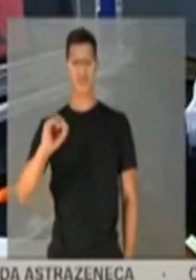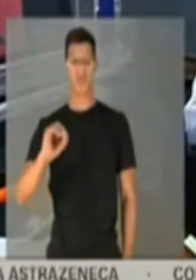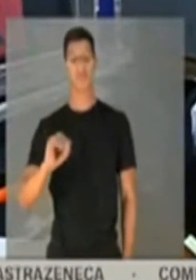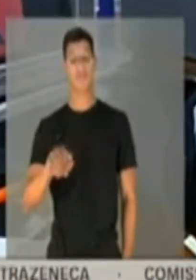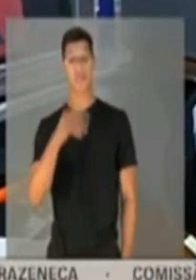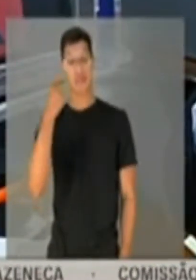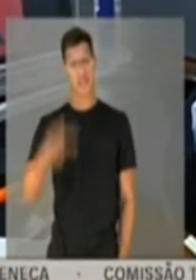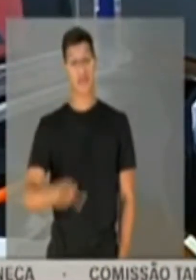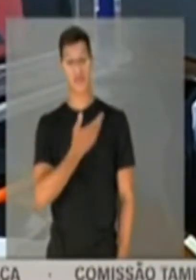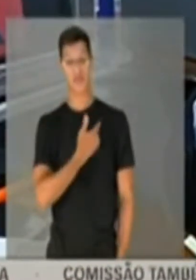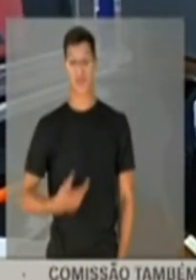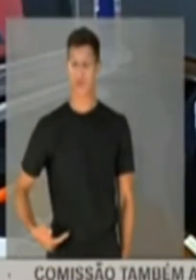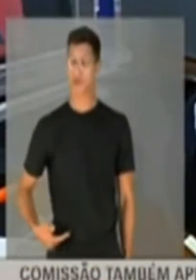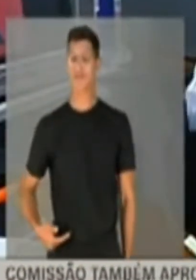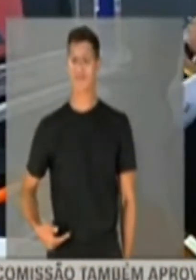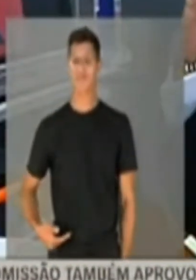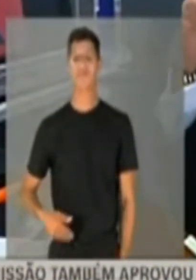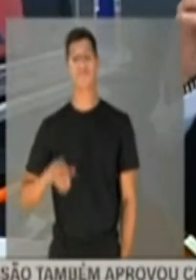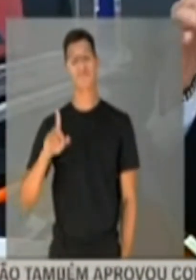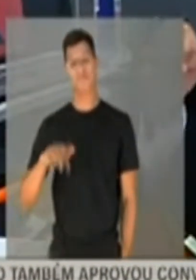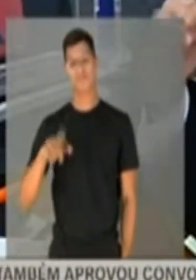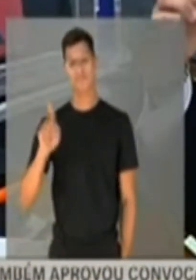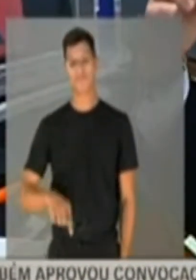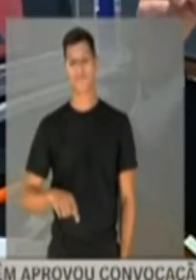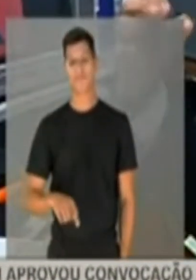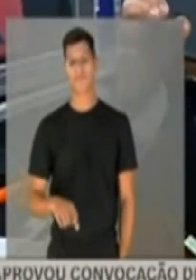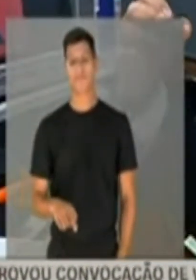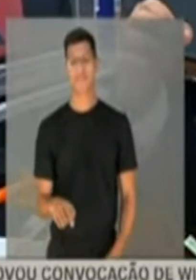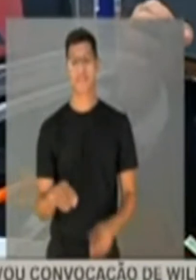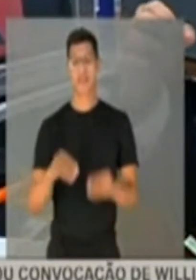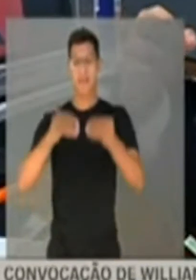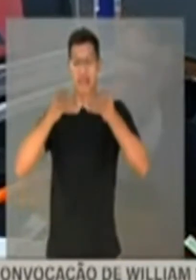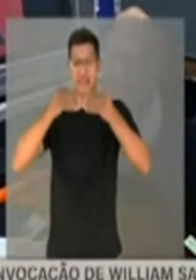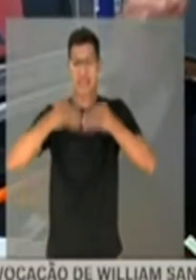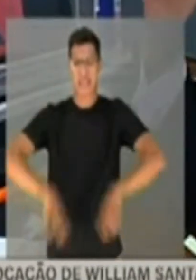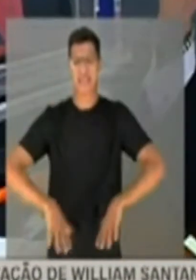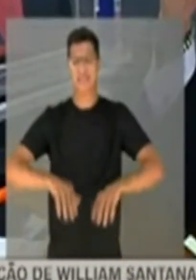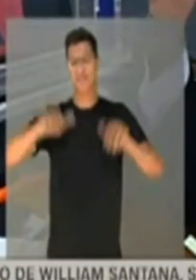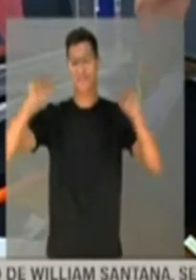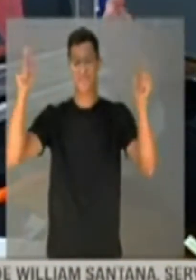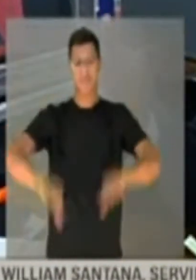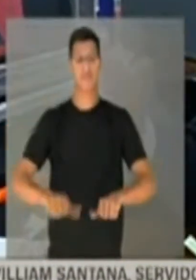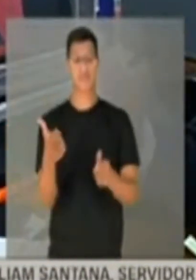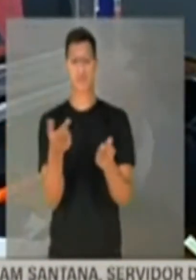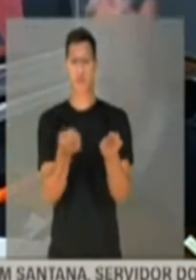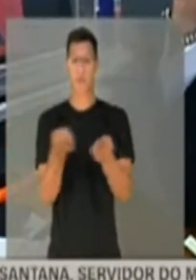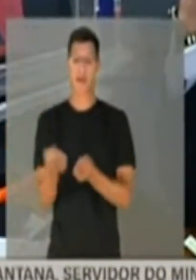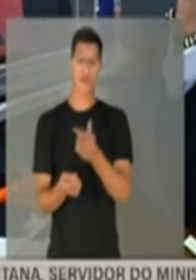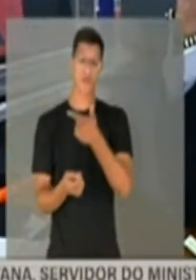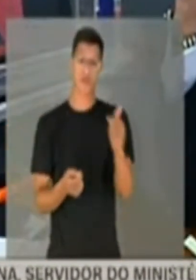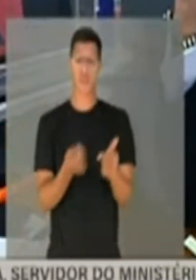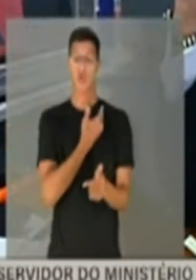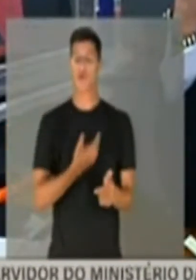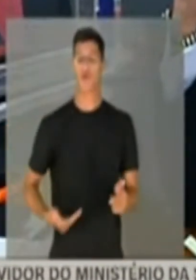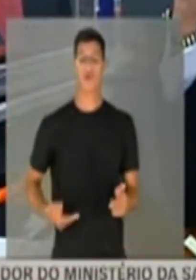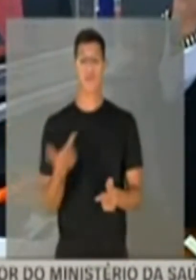Esse governo é uma excrescência, é um governo sem comando, É um